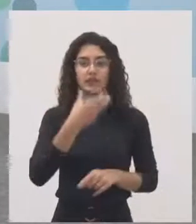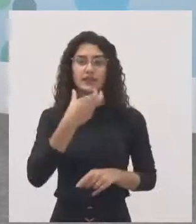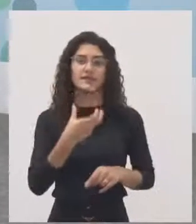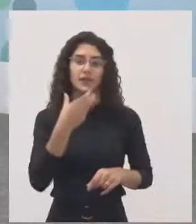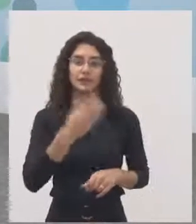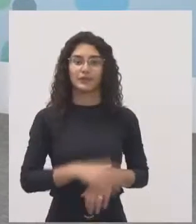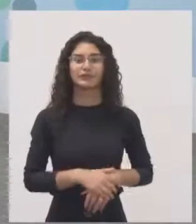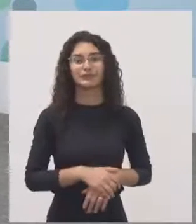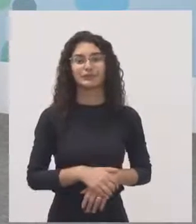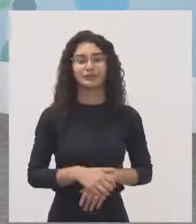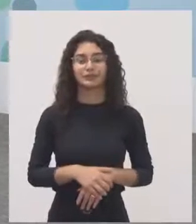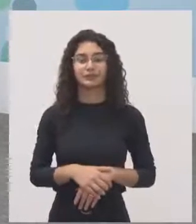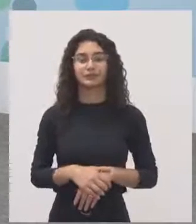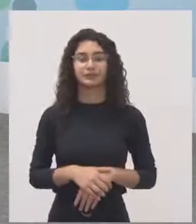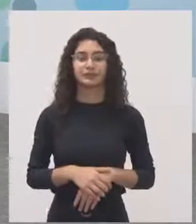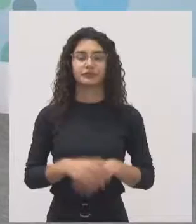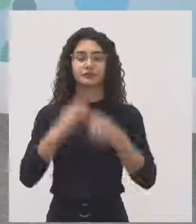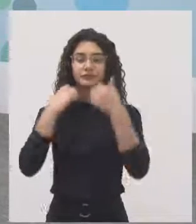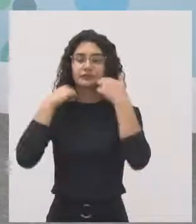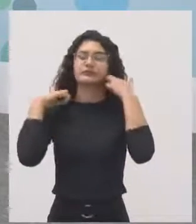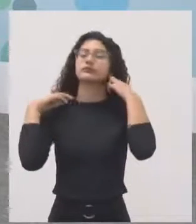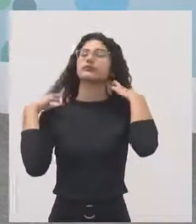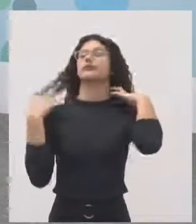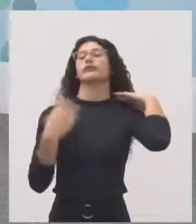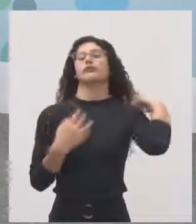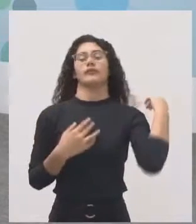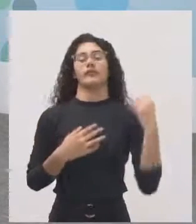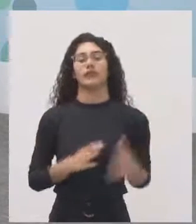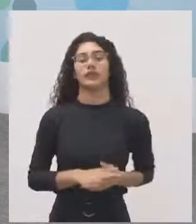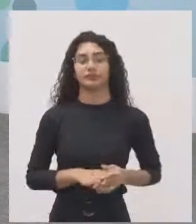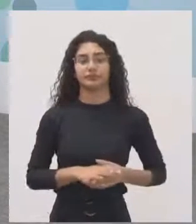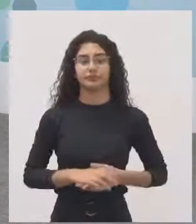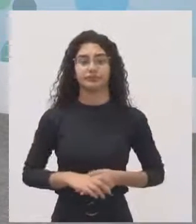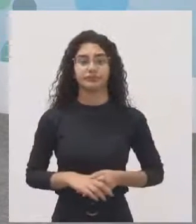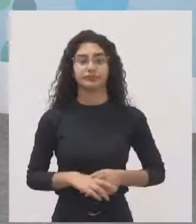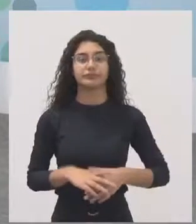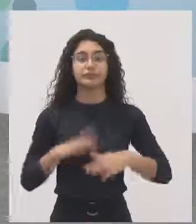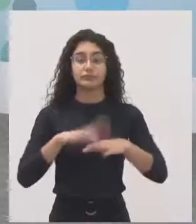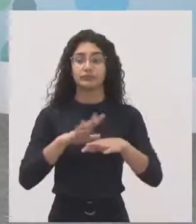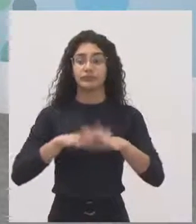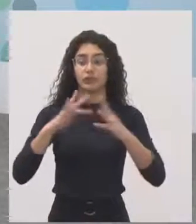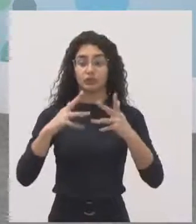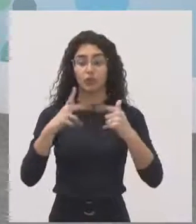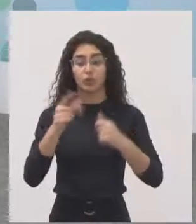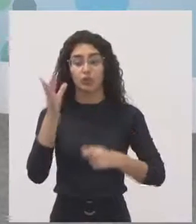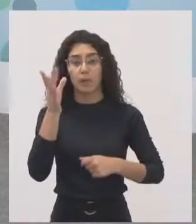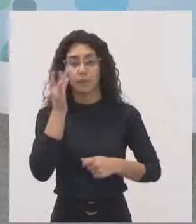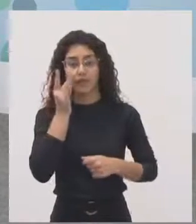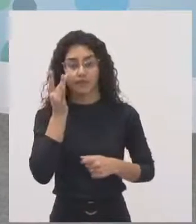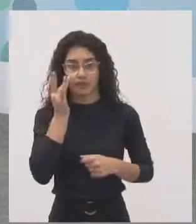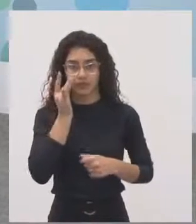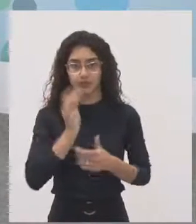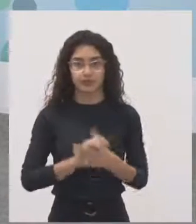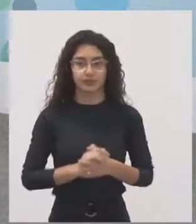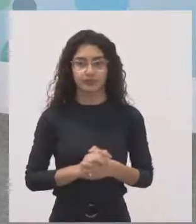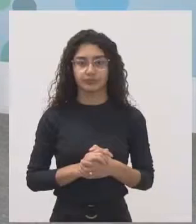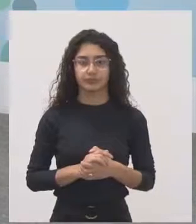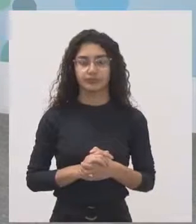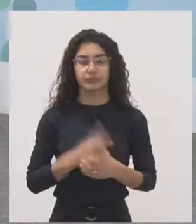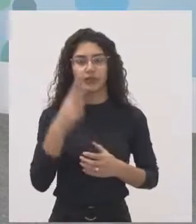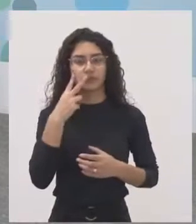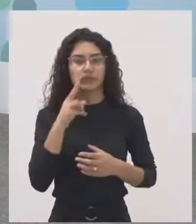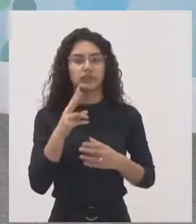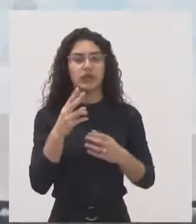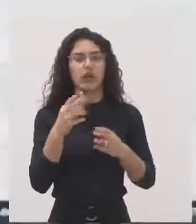vai aparecer. Vamos lá, então. Ó, pessoal, a gente está fazendo tudo ao vivo, né? Que é para vocês pegarem